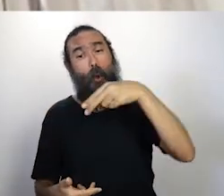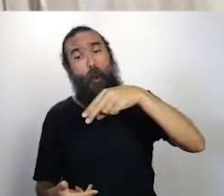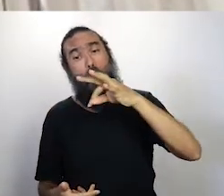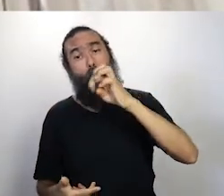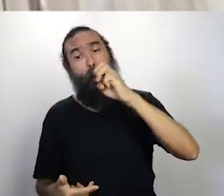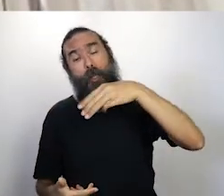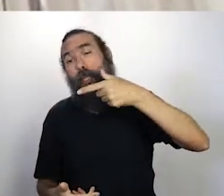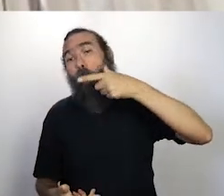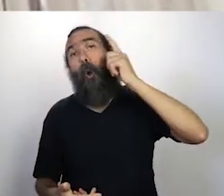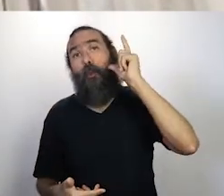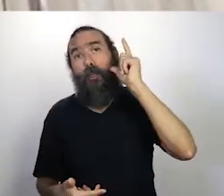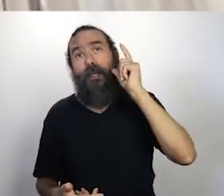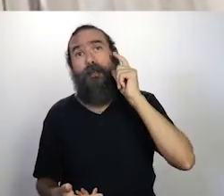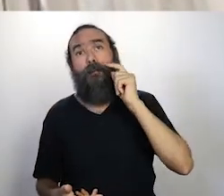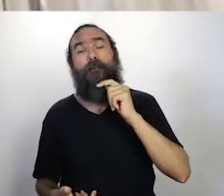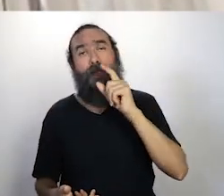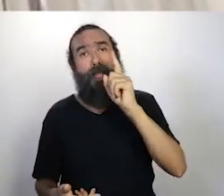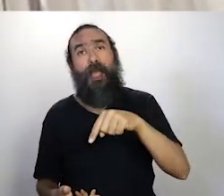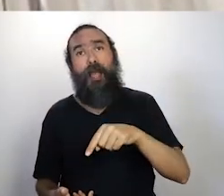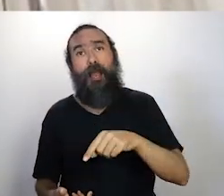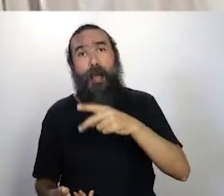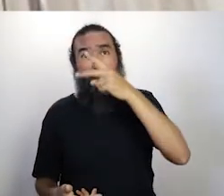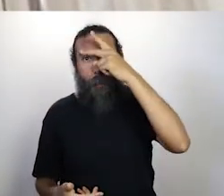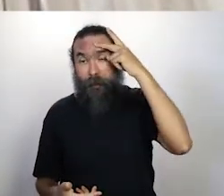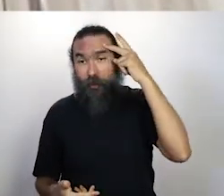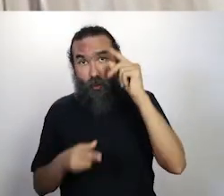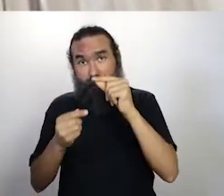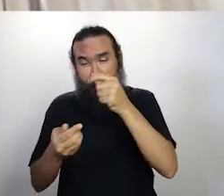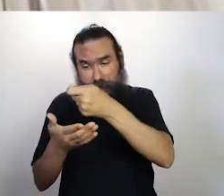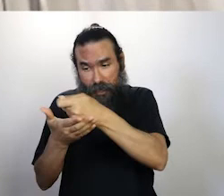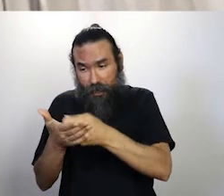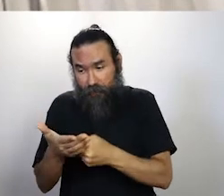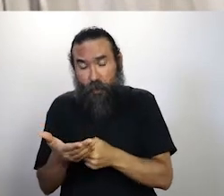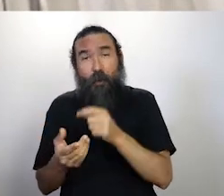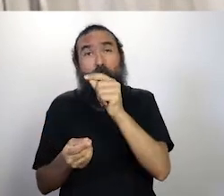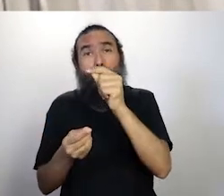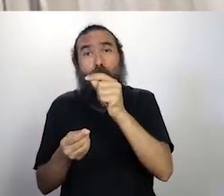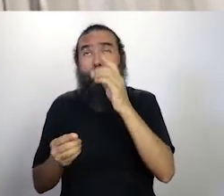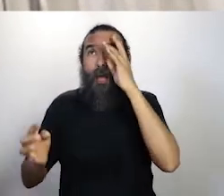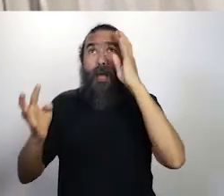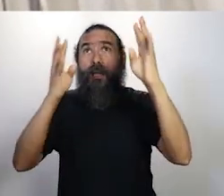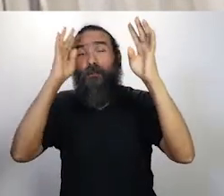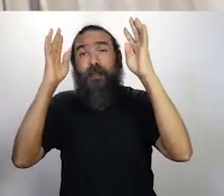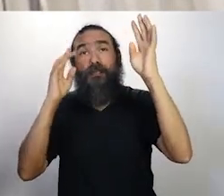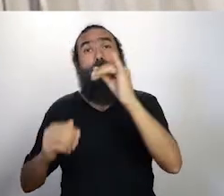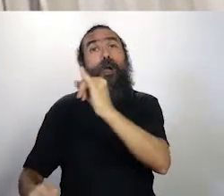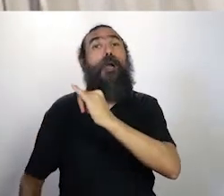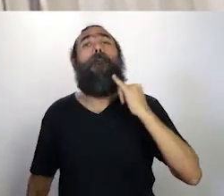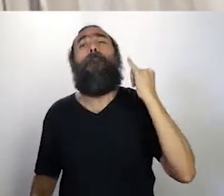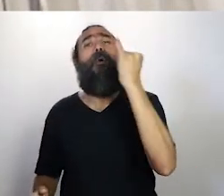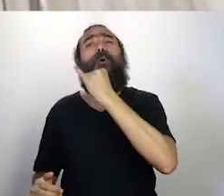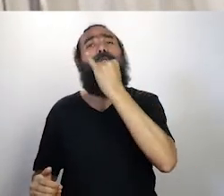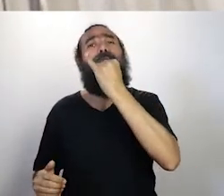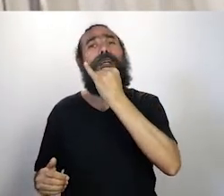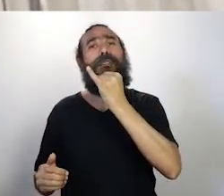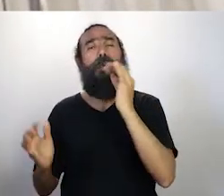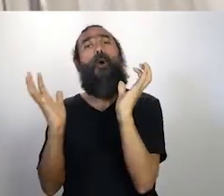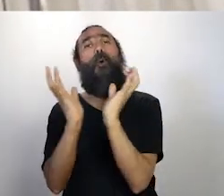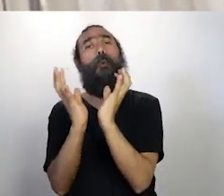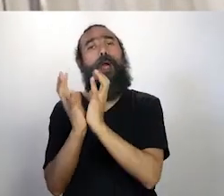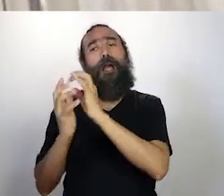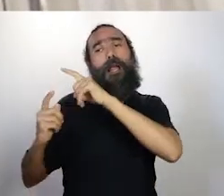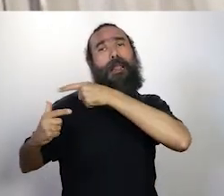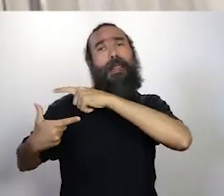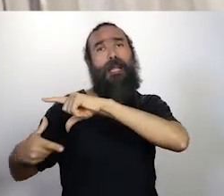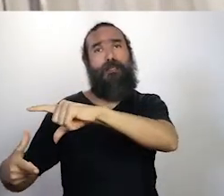biólogo, antropólogo, ele faz uma reflexão sobre a importância das sociedades tradicionais para a construção de mudanças que a gente precisa na sociedade